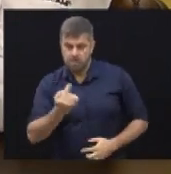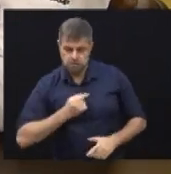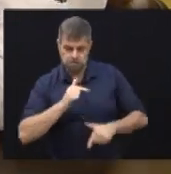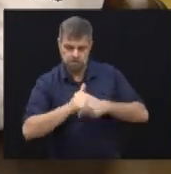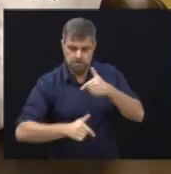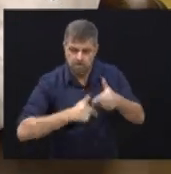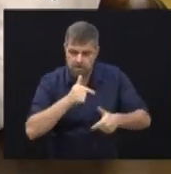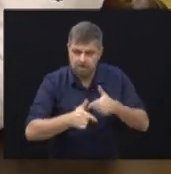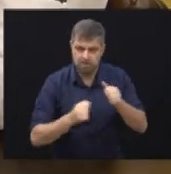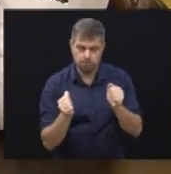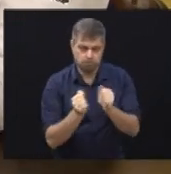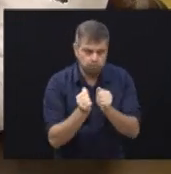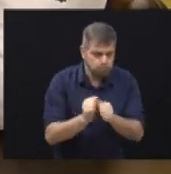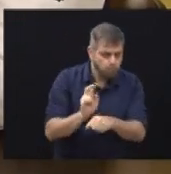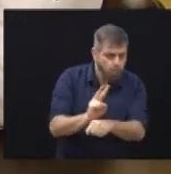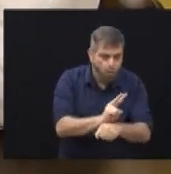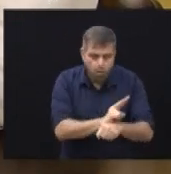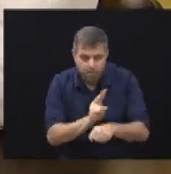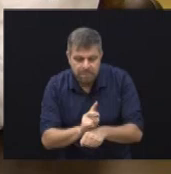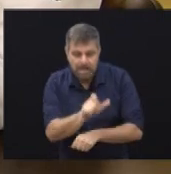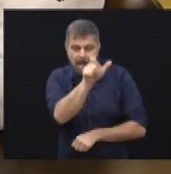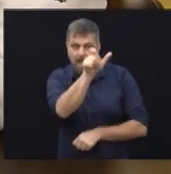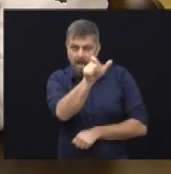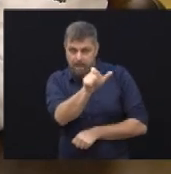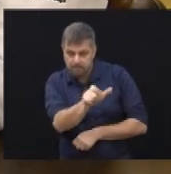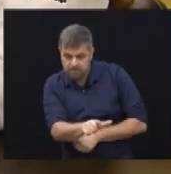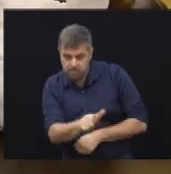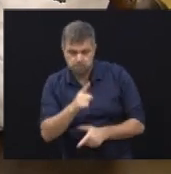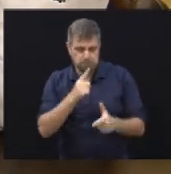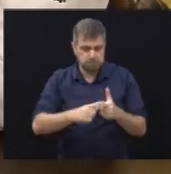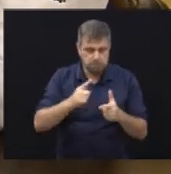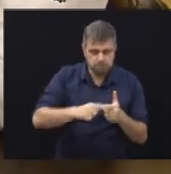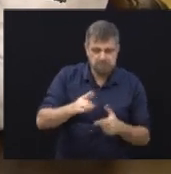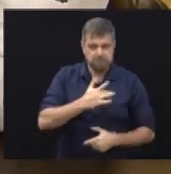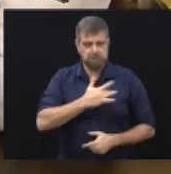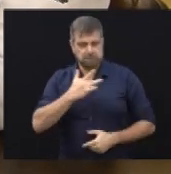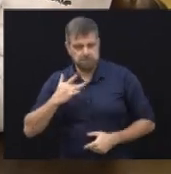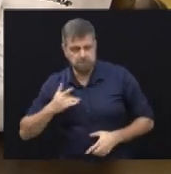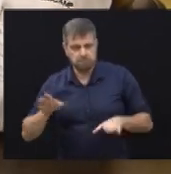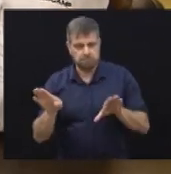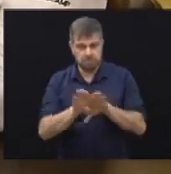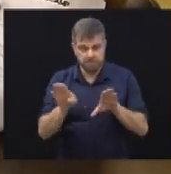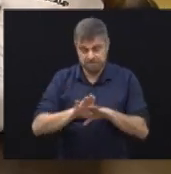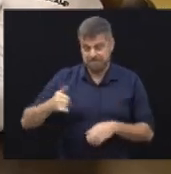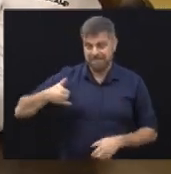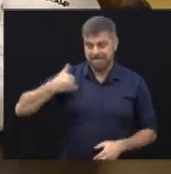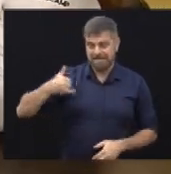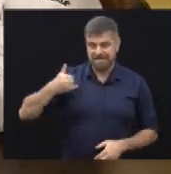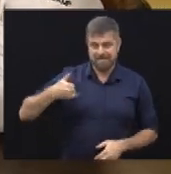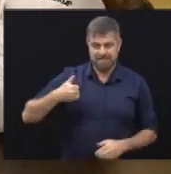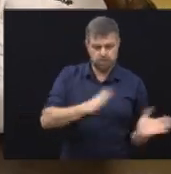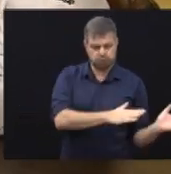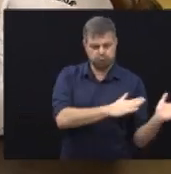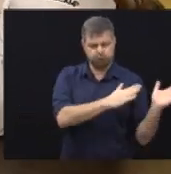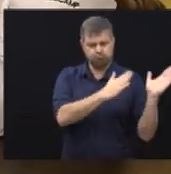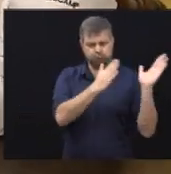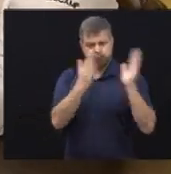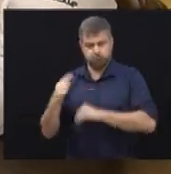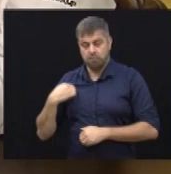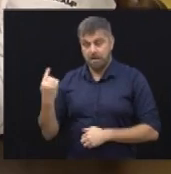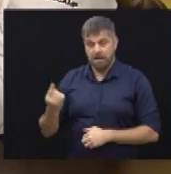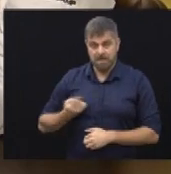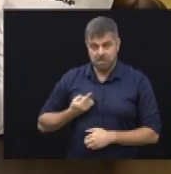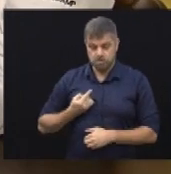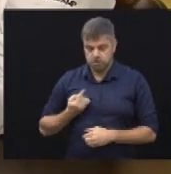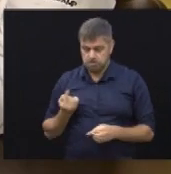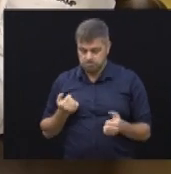de reabilitação, do cuidado com o paciente em si e também abrangendo outras faixas etárias, a gente começou